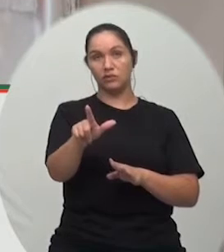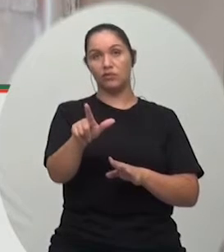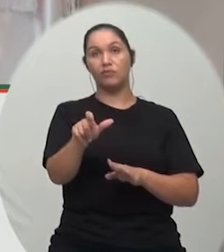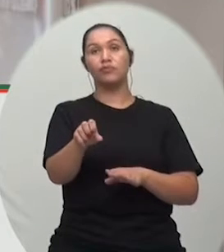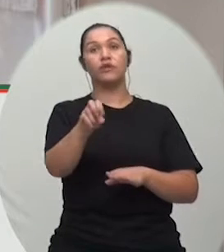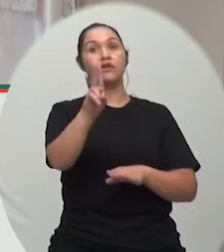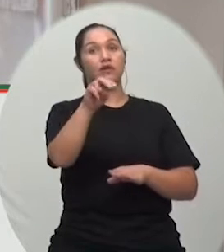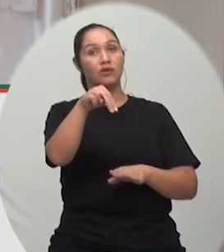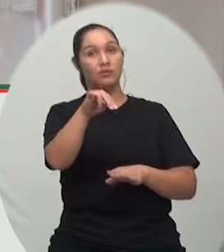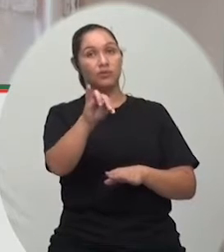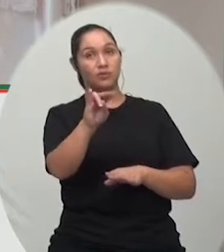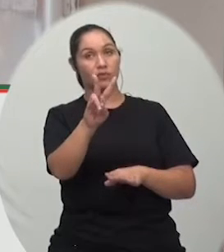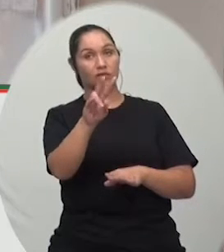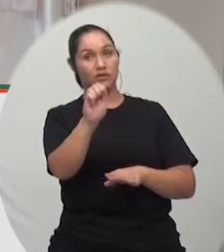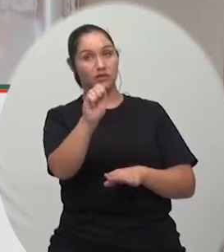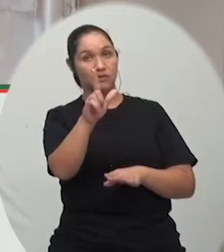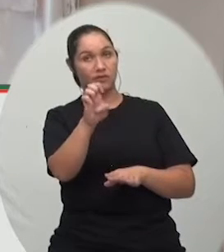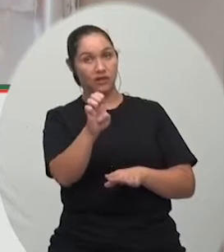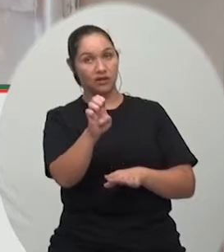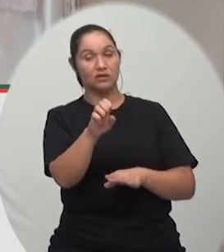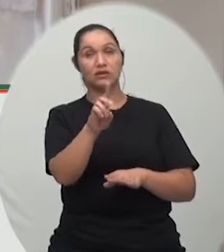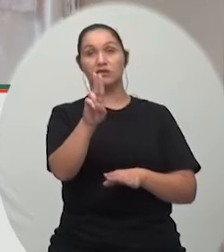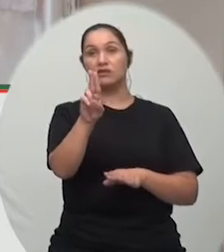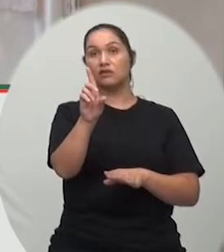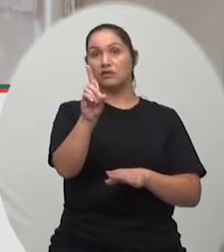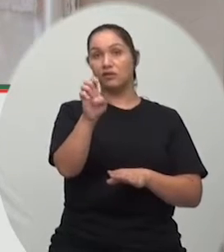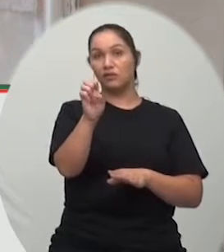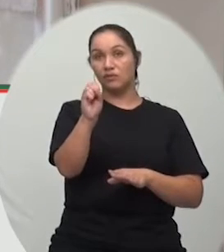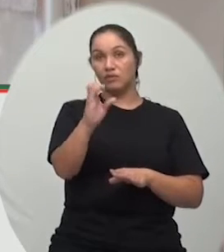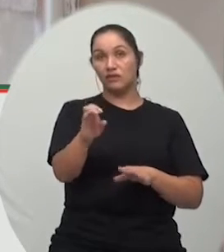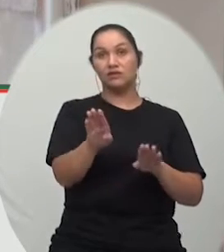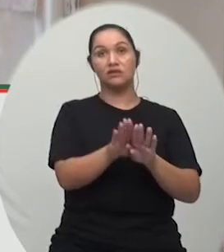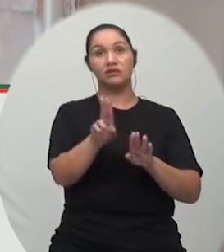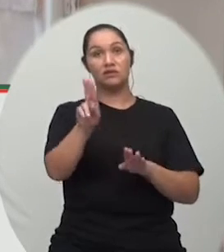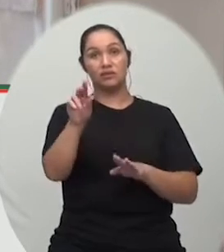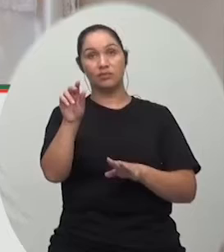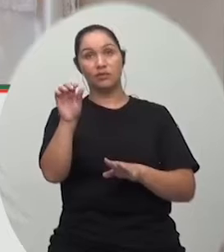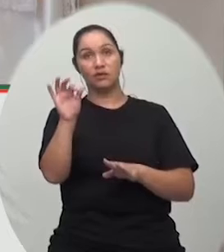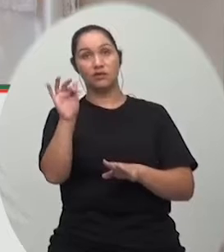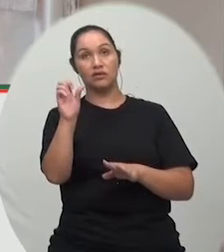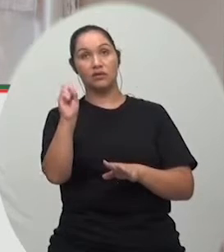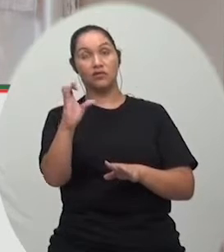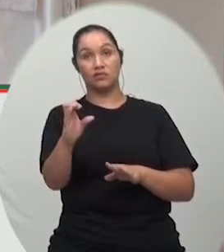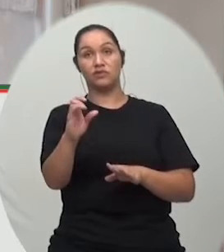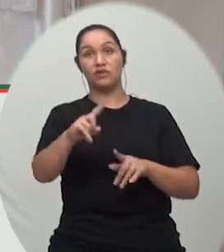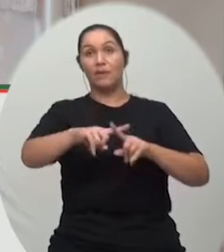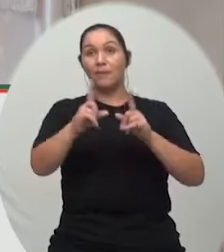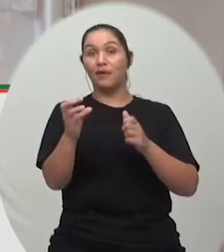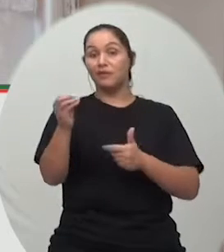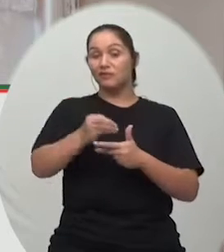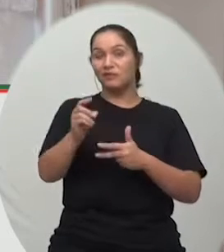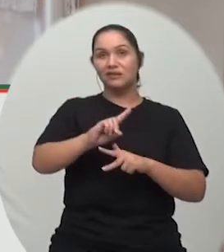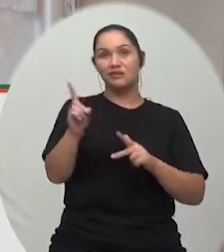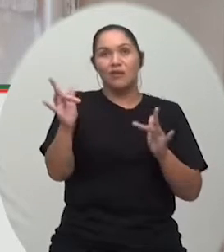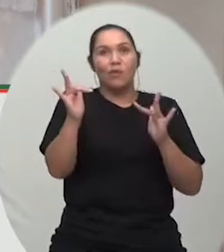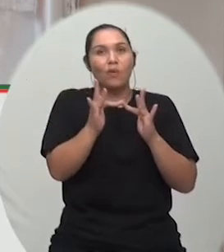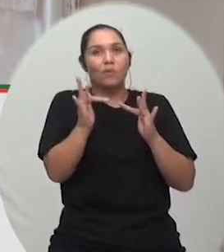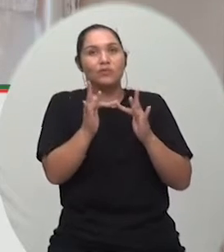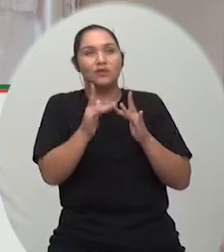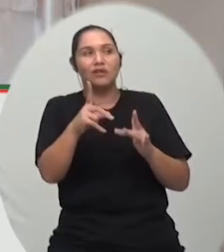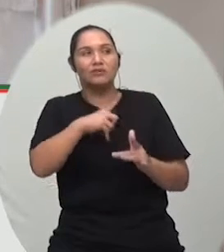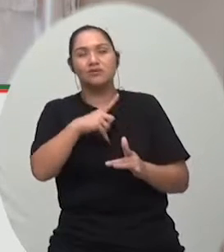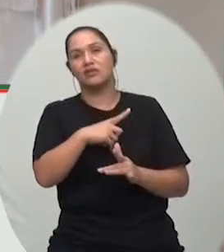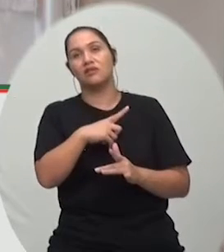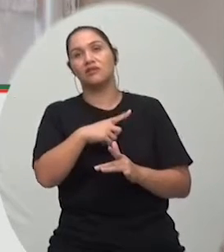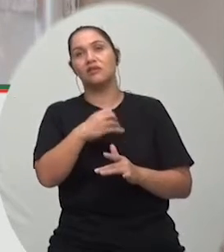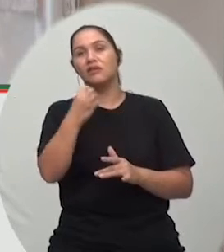senhores que, como acadêmica, nunca existiu um canal aberto entre a coordenação e os estudantes. Isso é muito importante para a gente conversar, para a gente